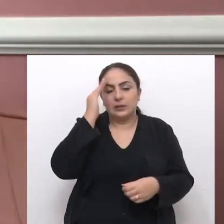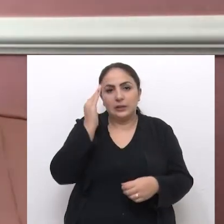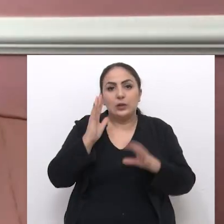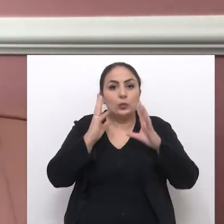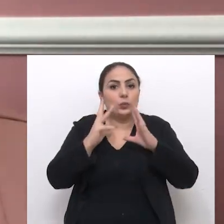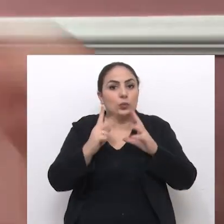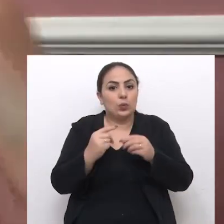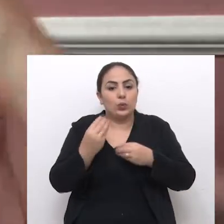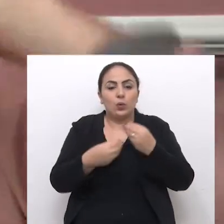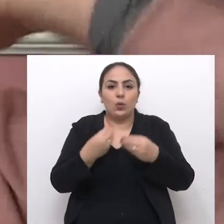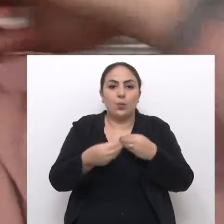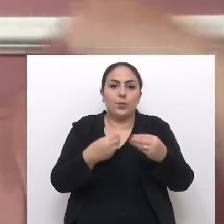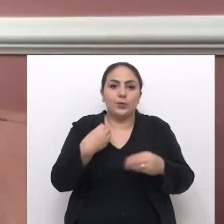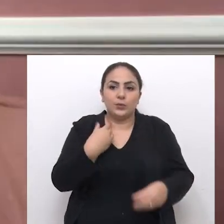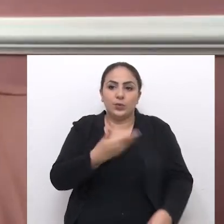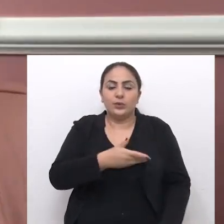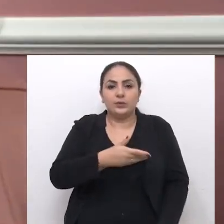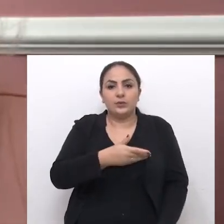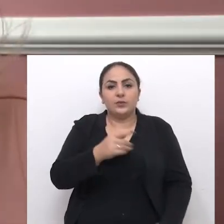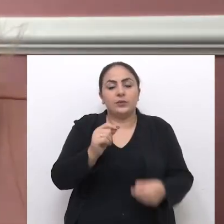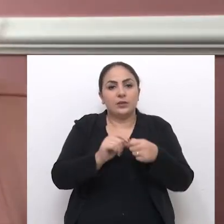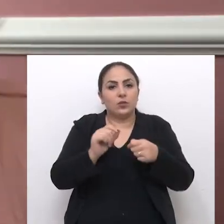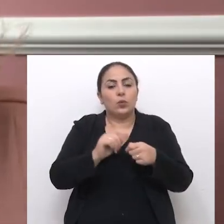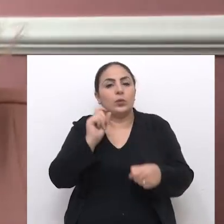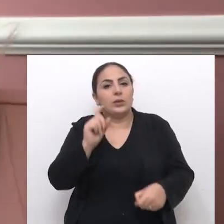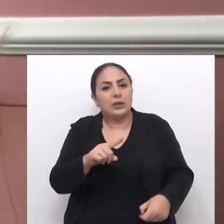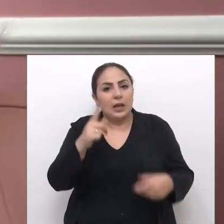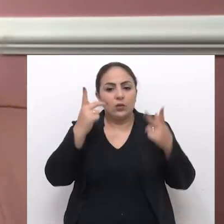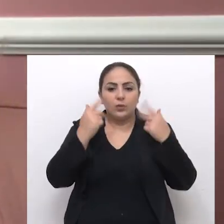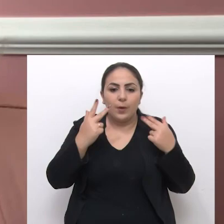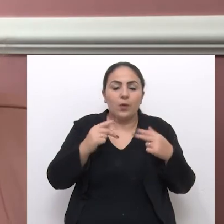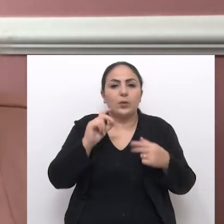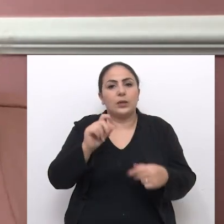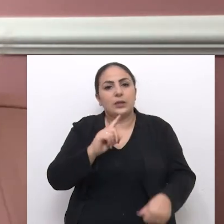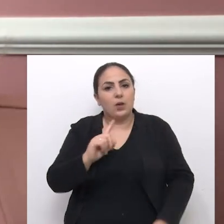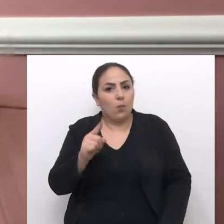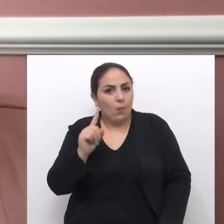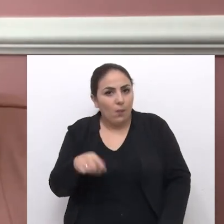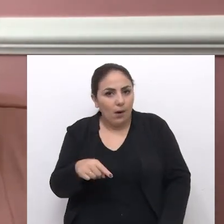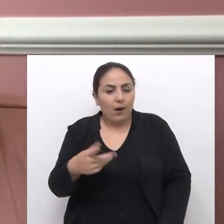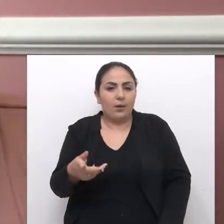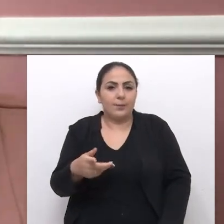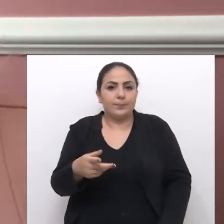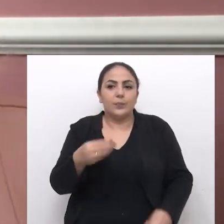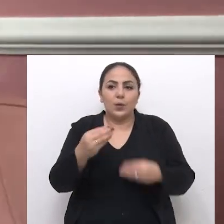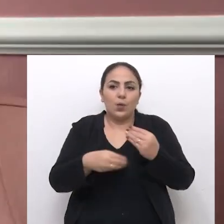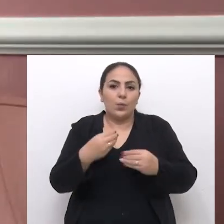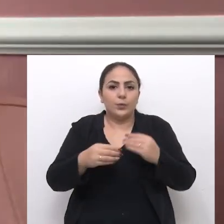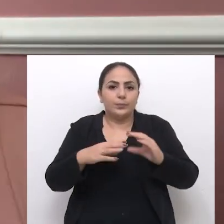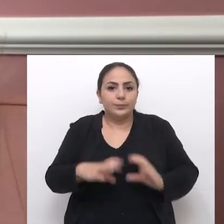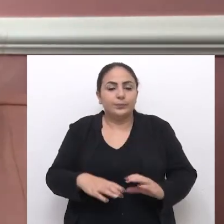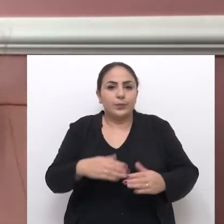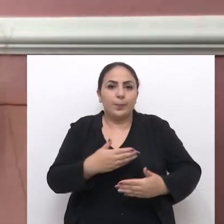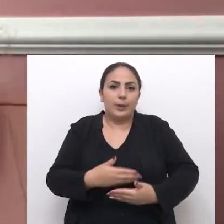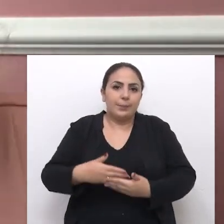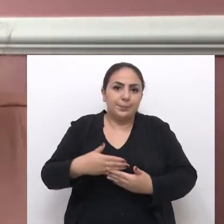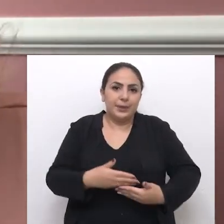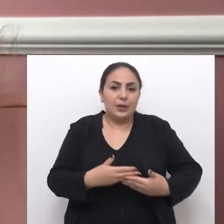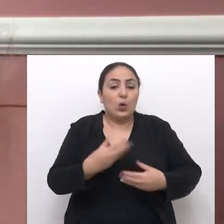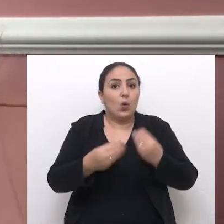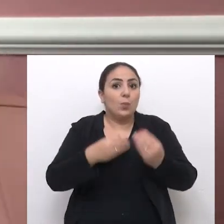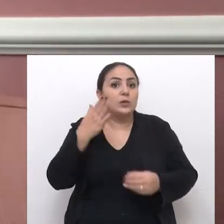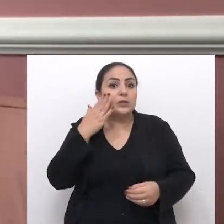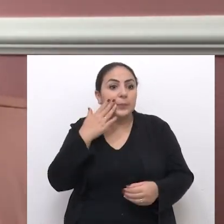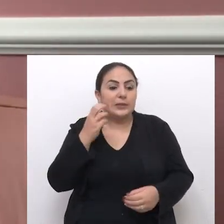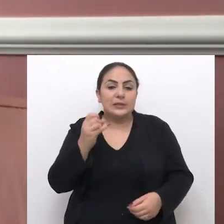Entender tudo isso, entender o que esperar, o que é fisiológico, o que é normal, o que não é, né? Como posicionar o bebê,